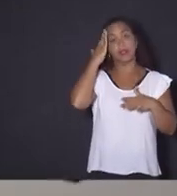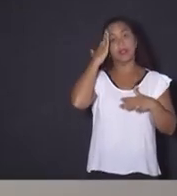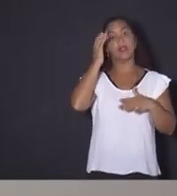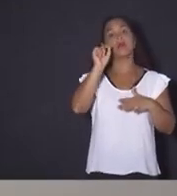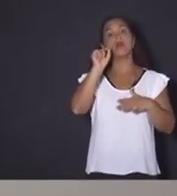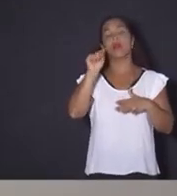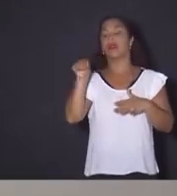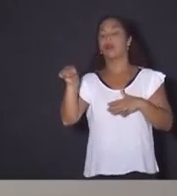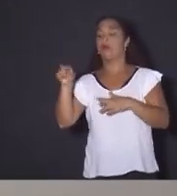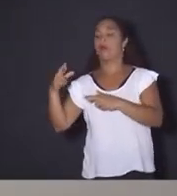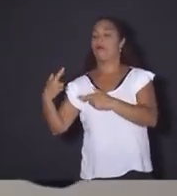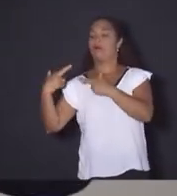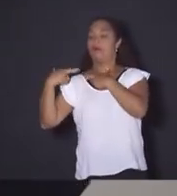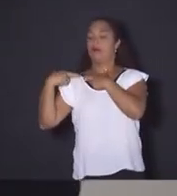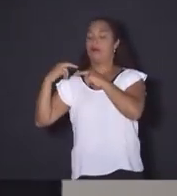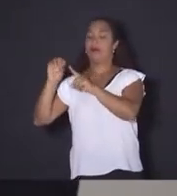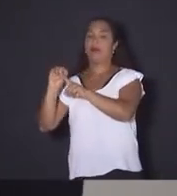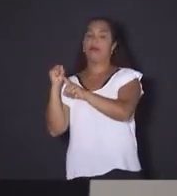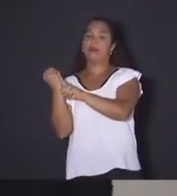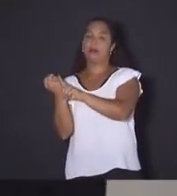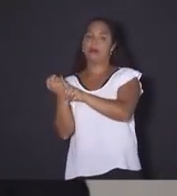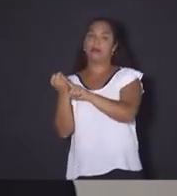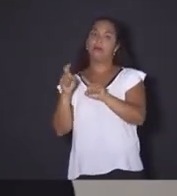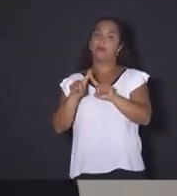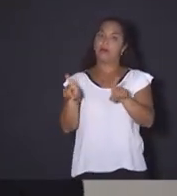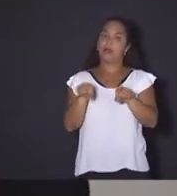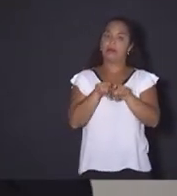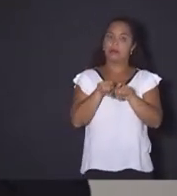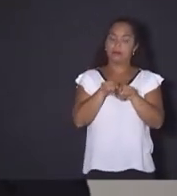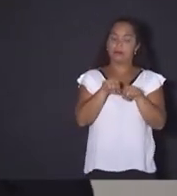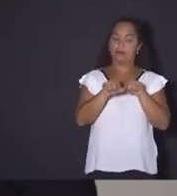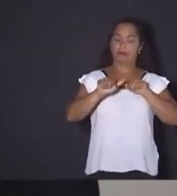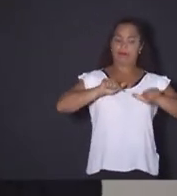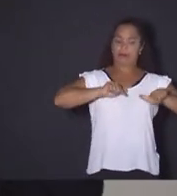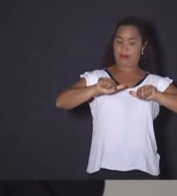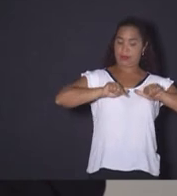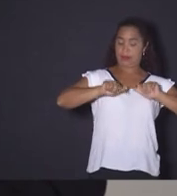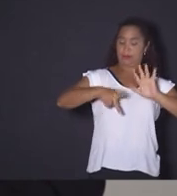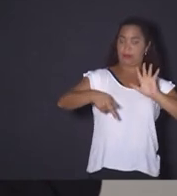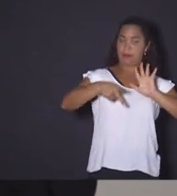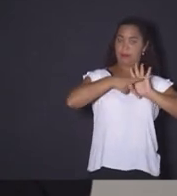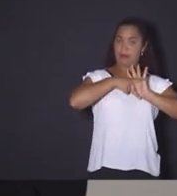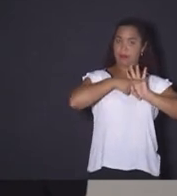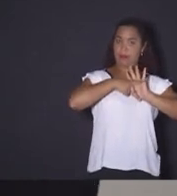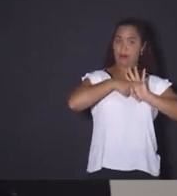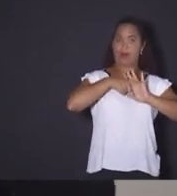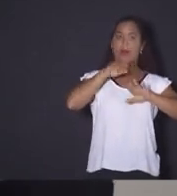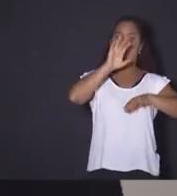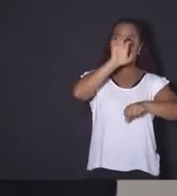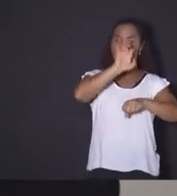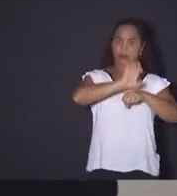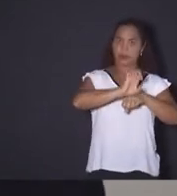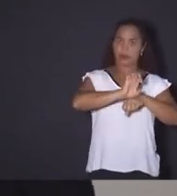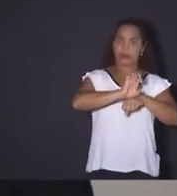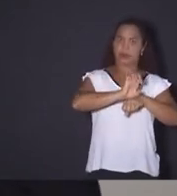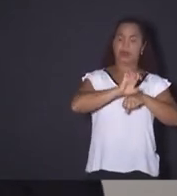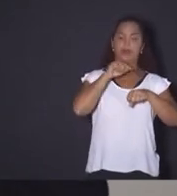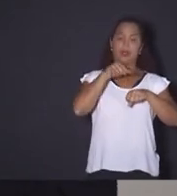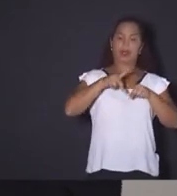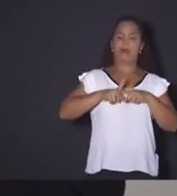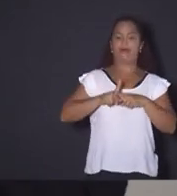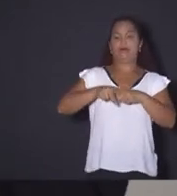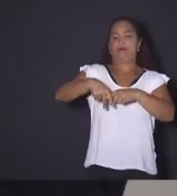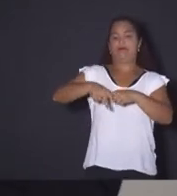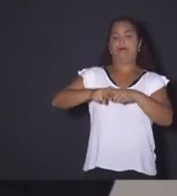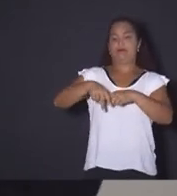mas que esse trabalho, na realidade, se devem muito mais ao Estado no sentido de regular essas relações.